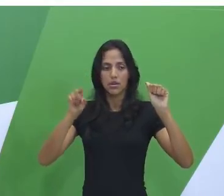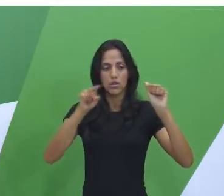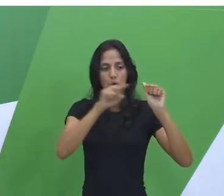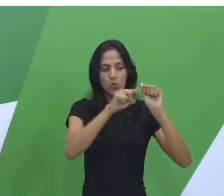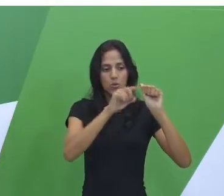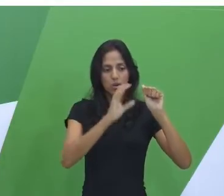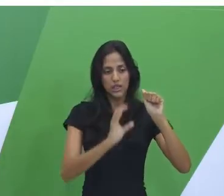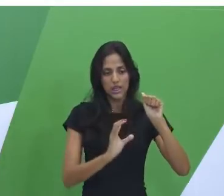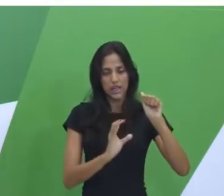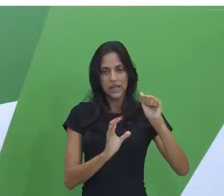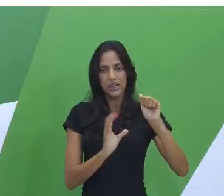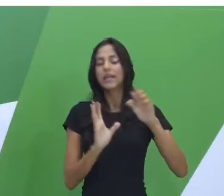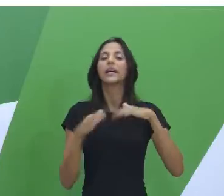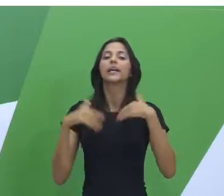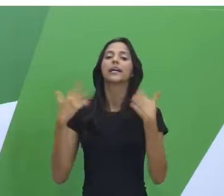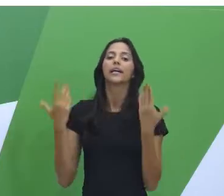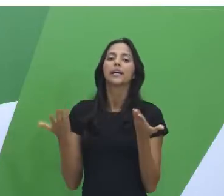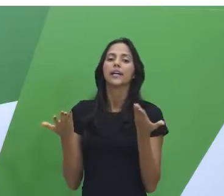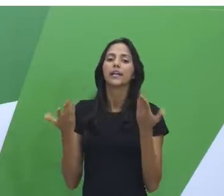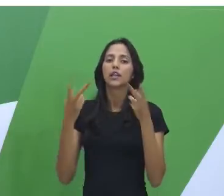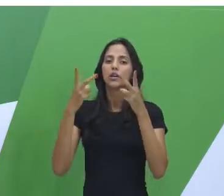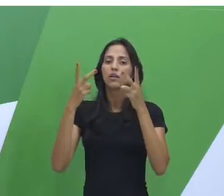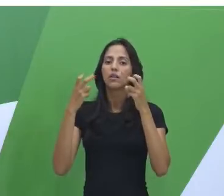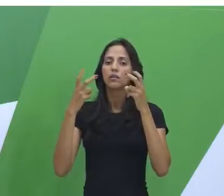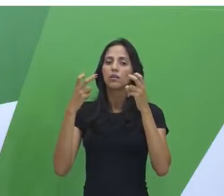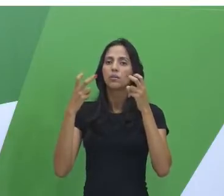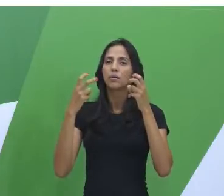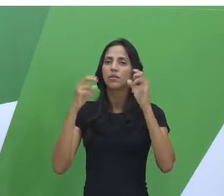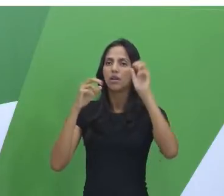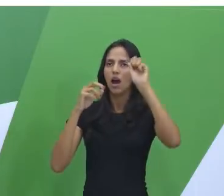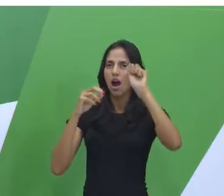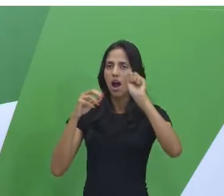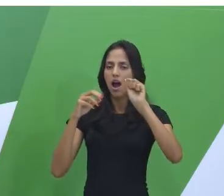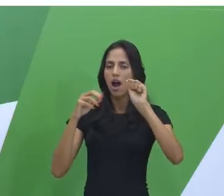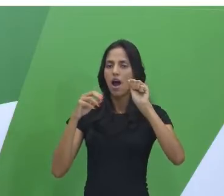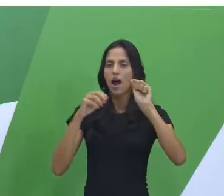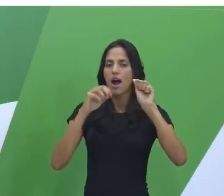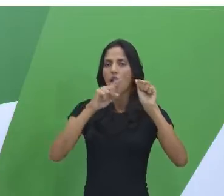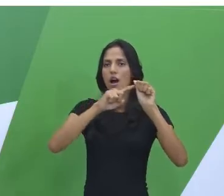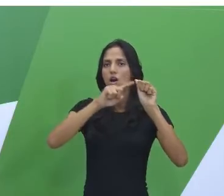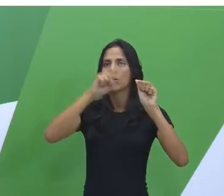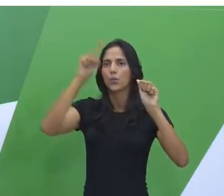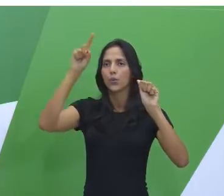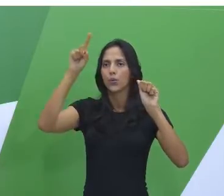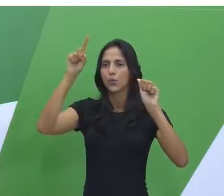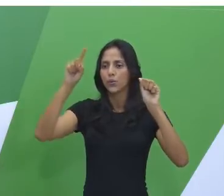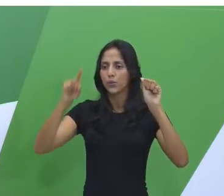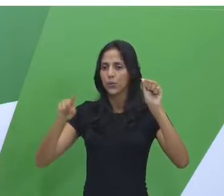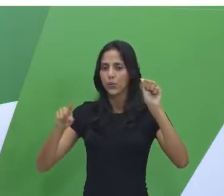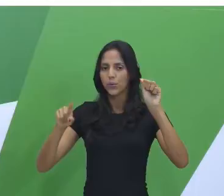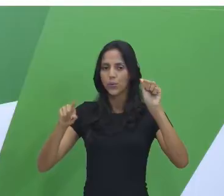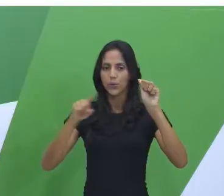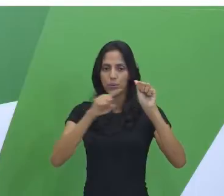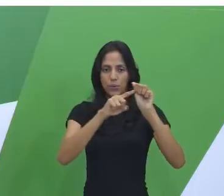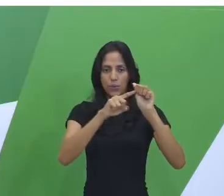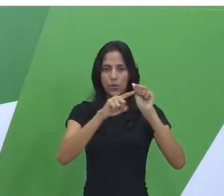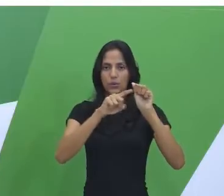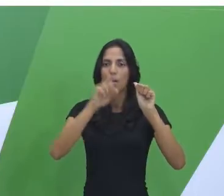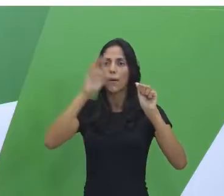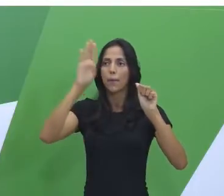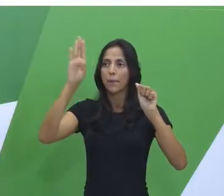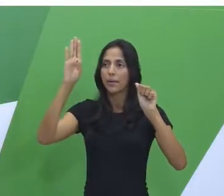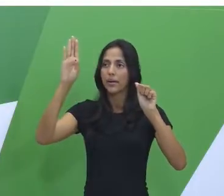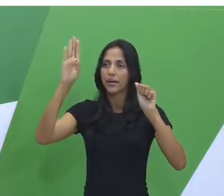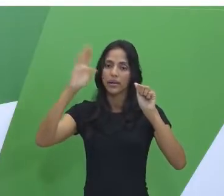estou em B, eu vou estar me referindo ao seno de B. Se eu estou em C, eu vou estar me referindo ao seno de C.